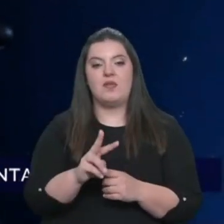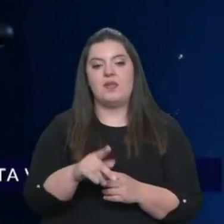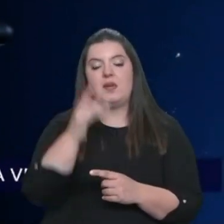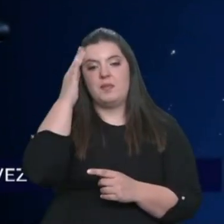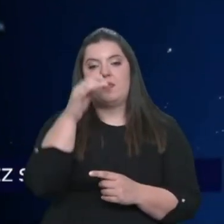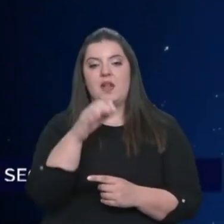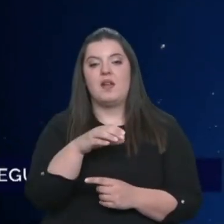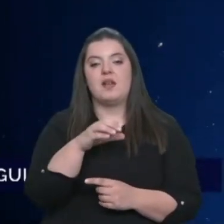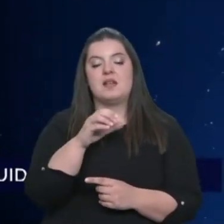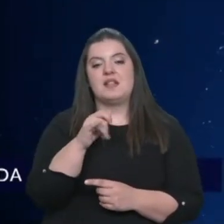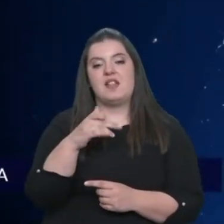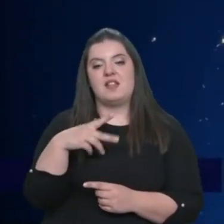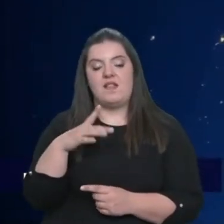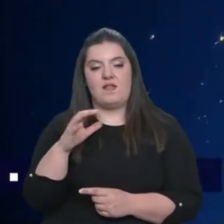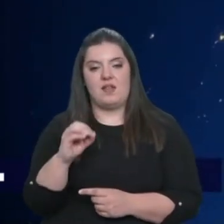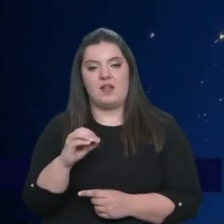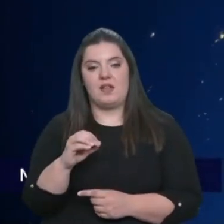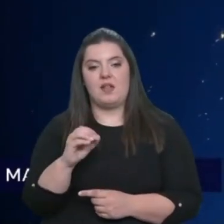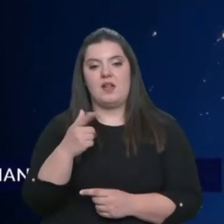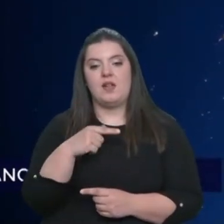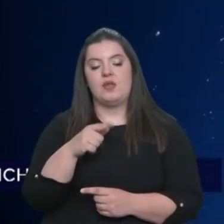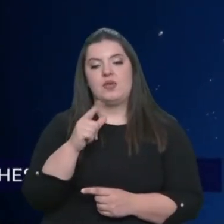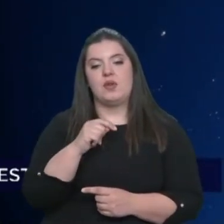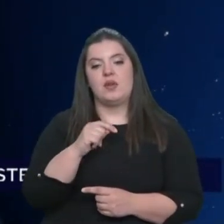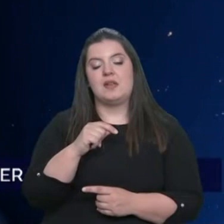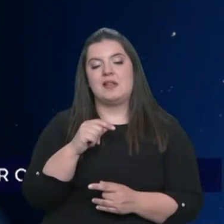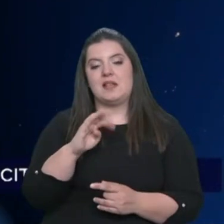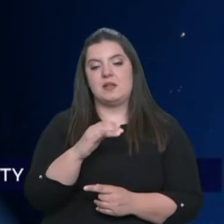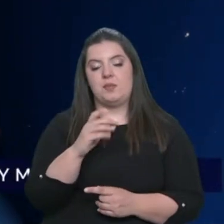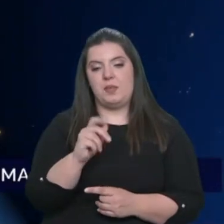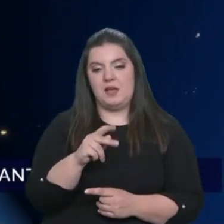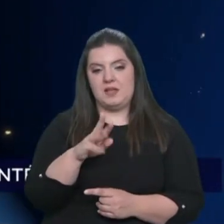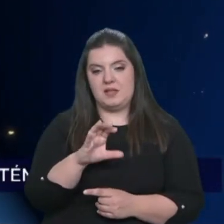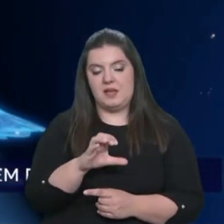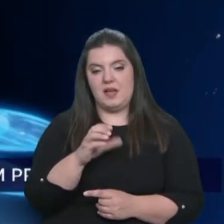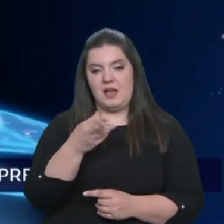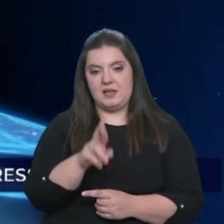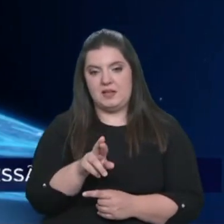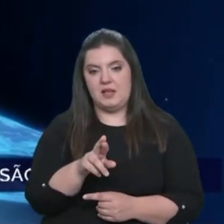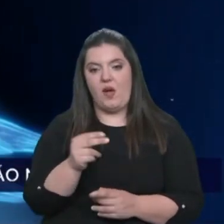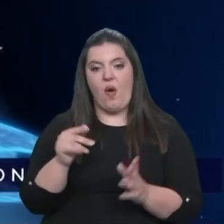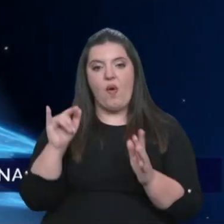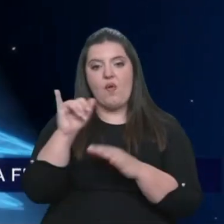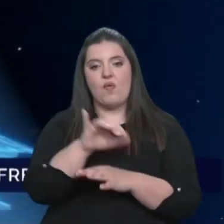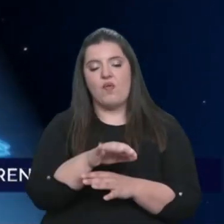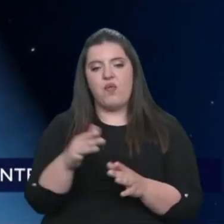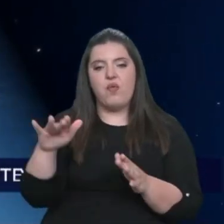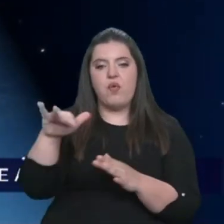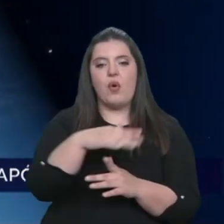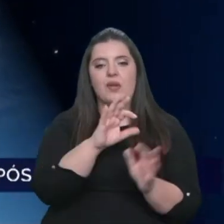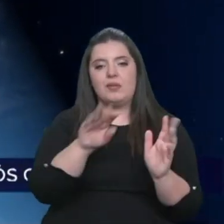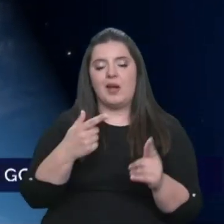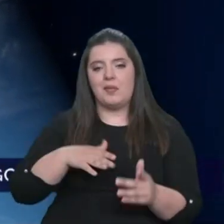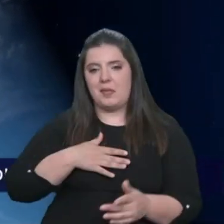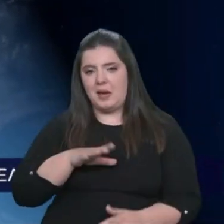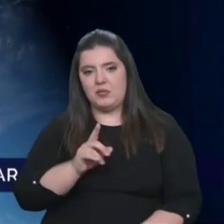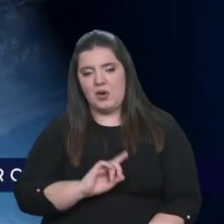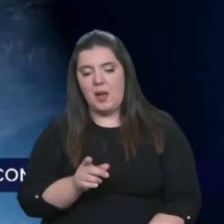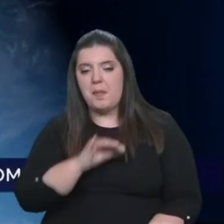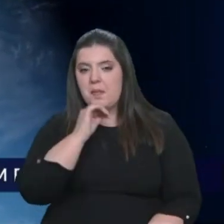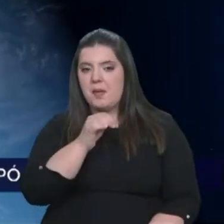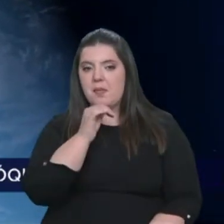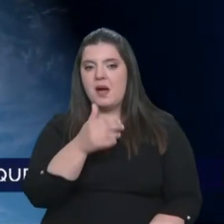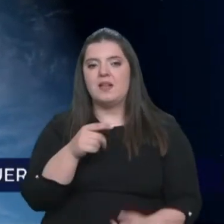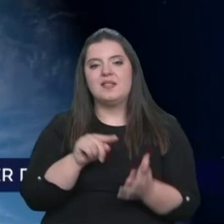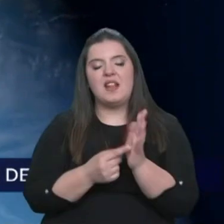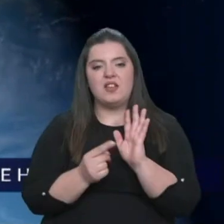é a Starship do Sr. Elon Musk, da SpaceX, que ainda nem sequer voa como nós queremos, não orbita como nós queremos, ainda está sob